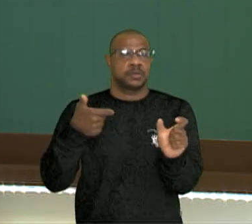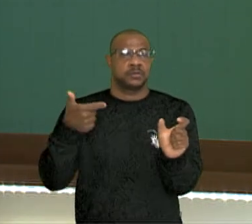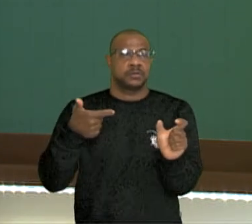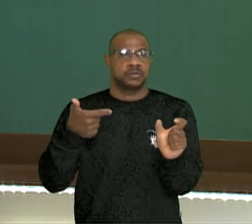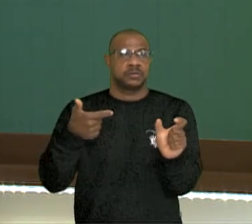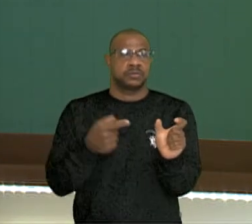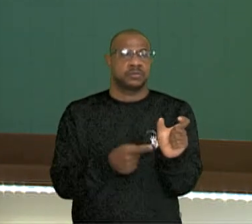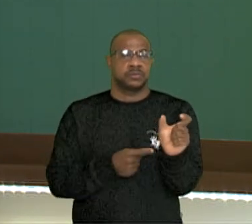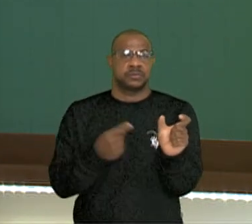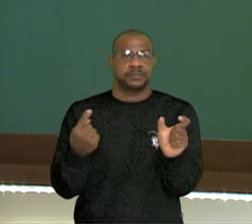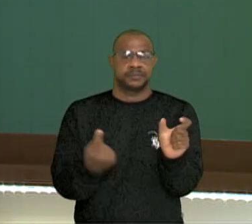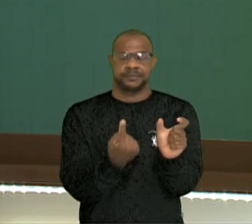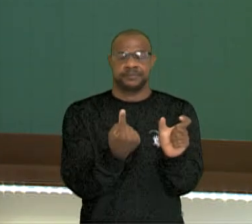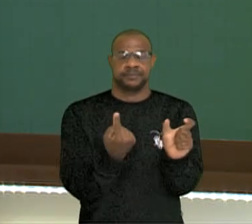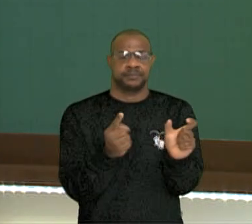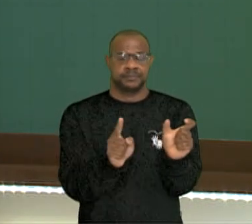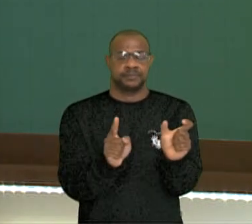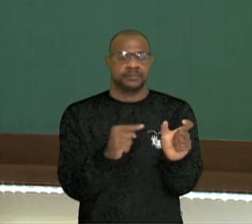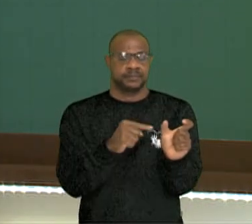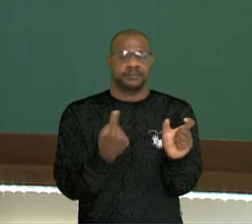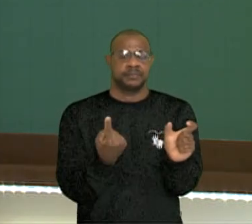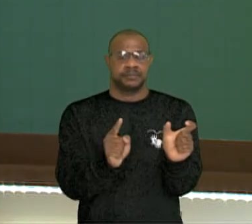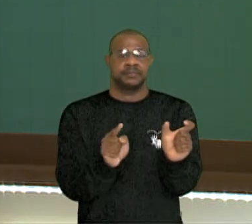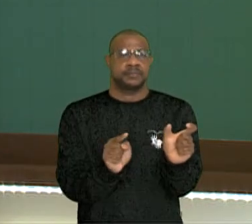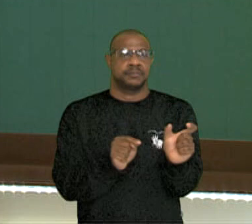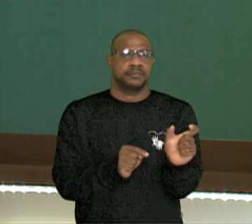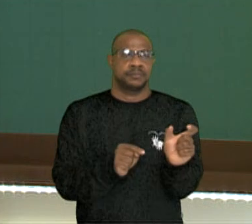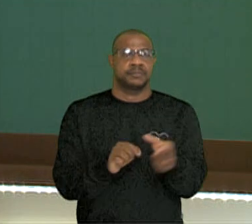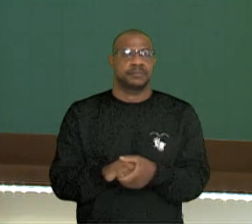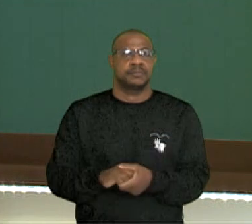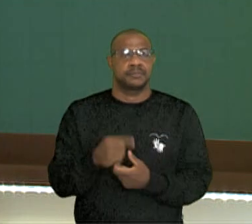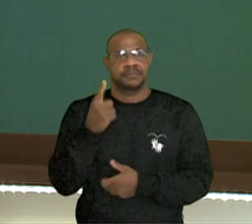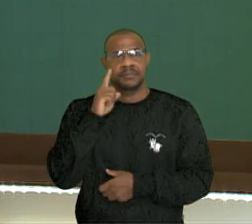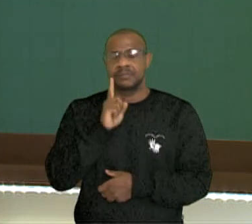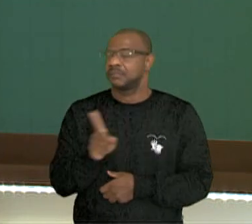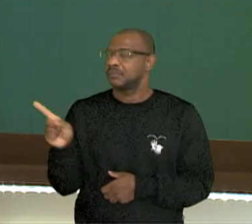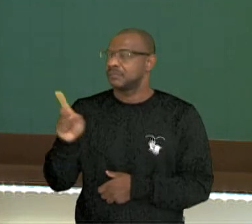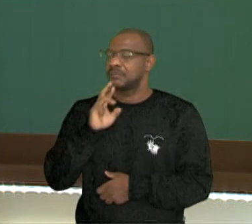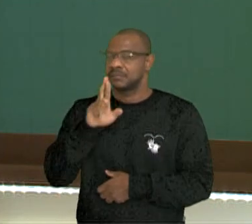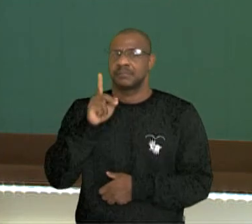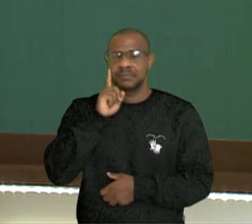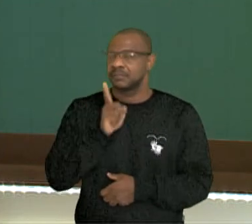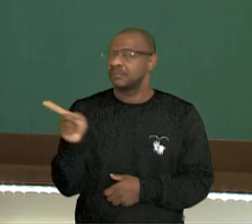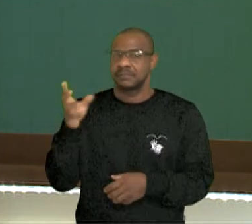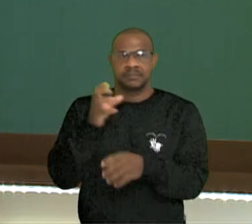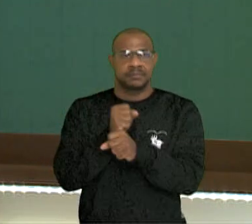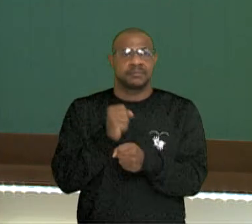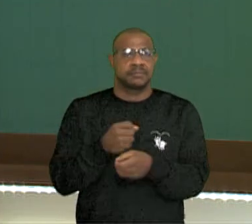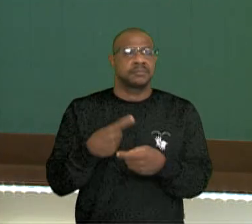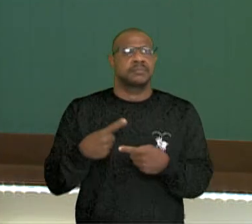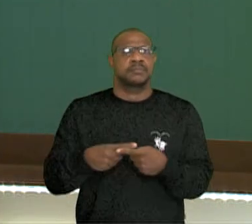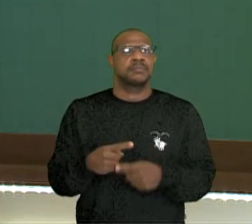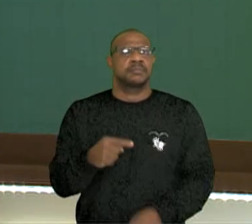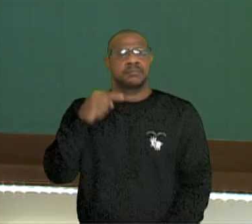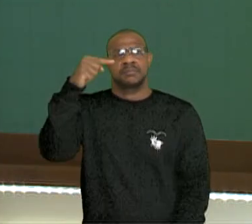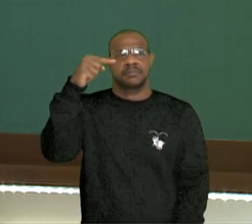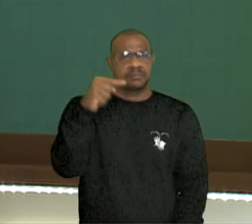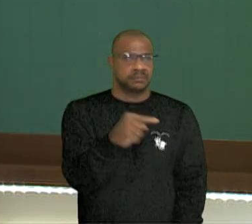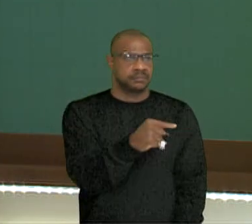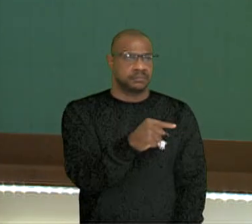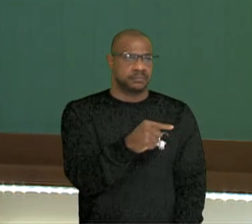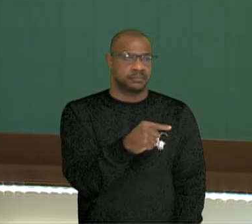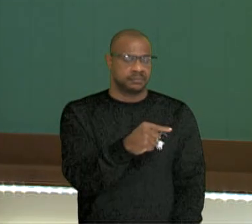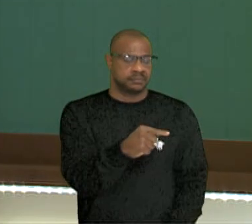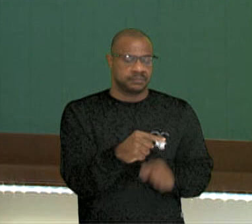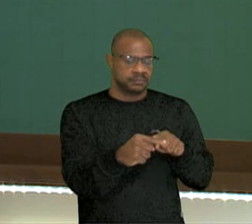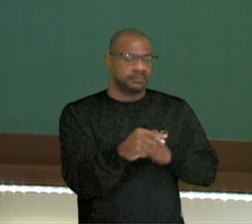o quadrado da diferença. Então, repare que a conta deu 2x ao quadrado. Mas porque aqui está negativo, é porque ele veio do